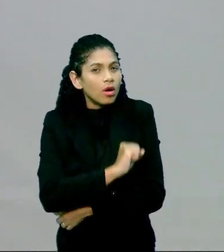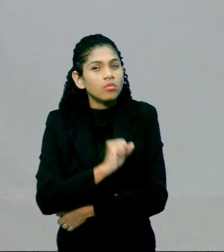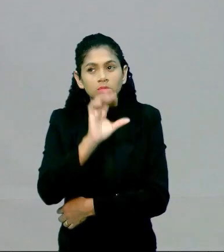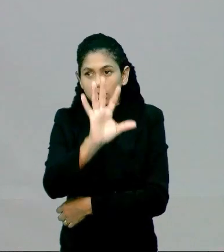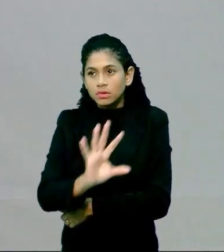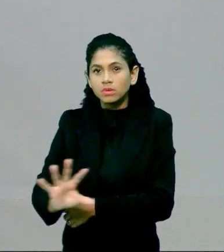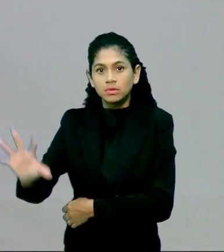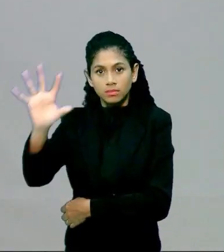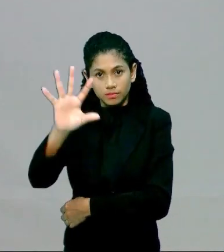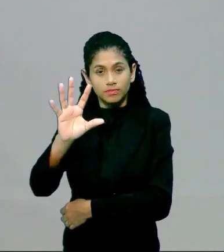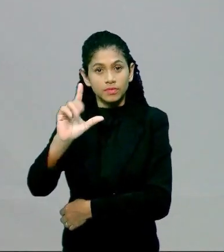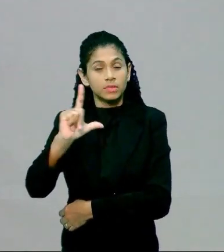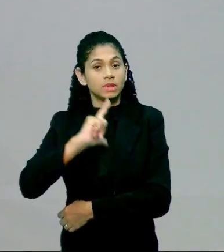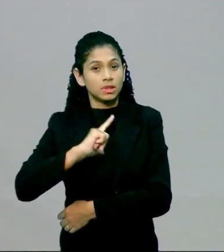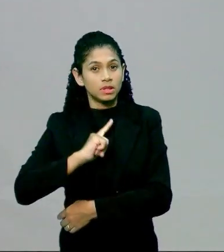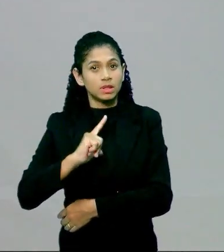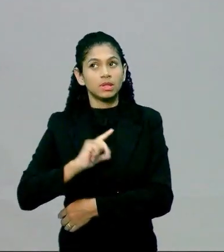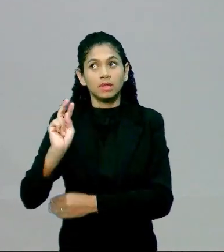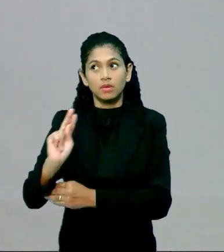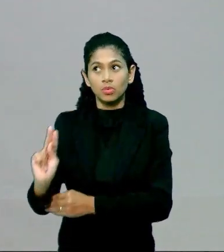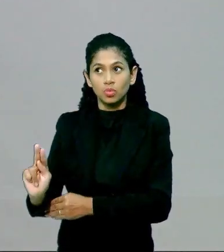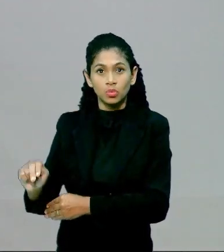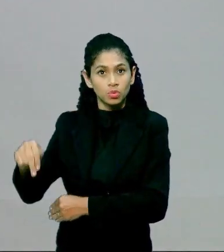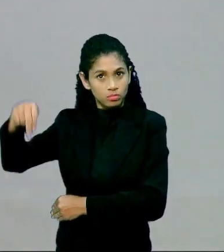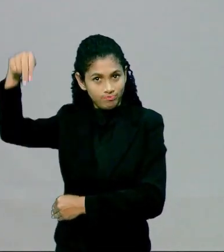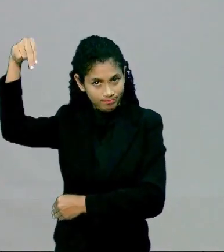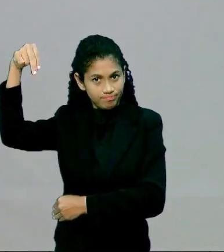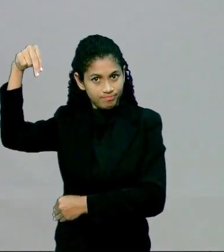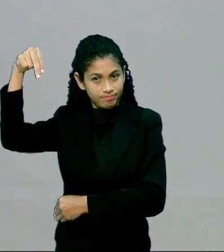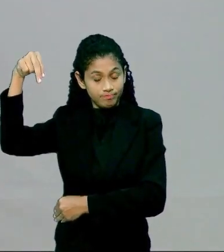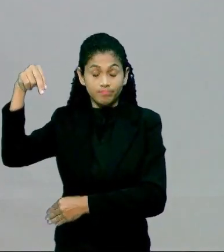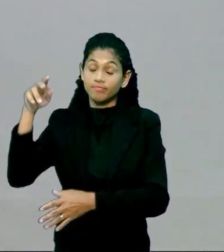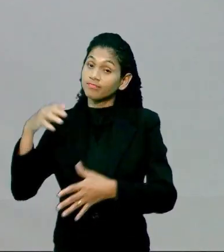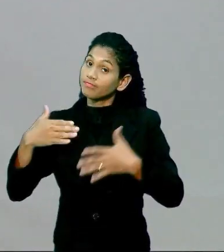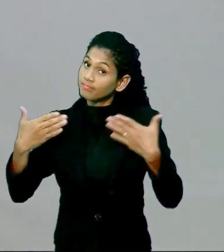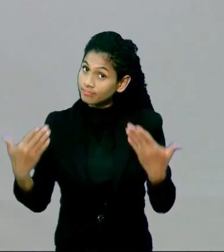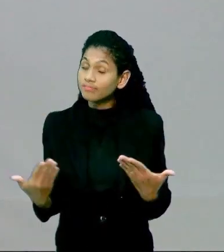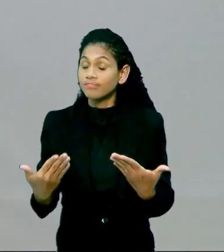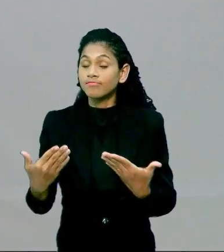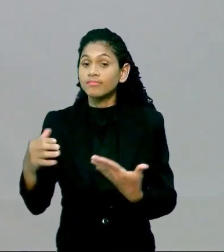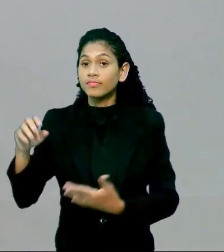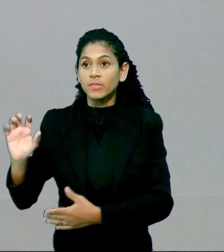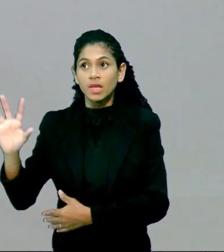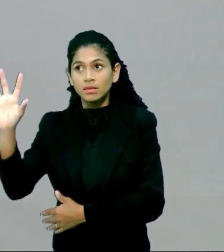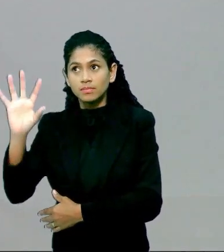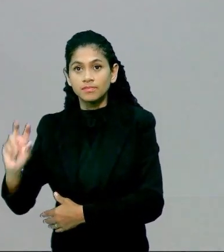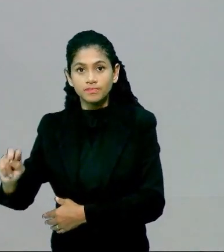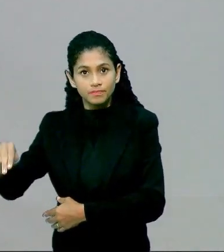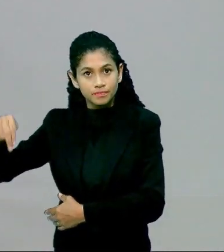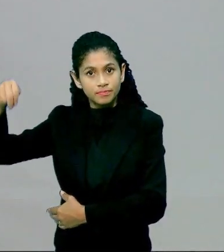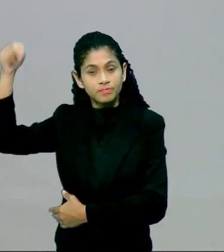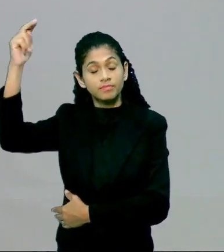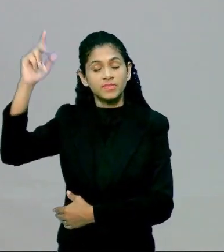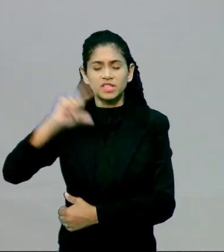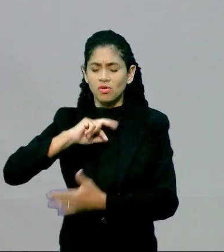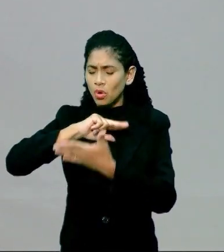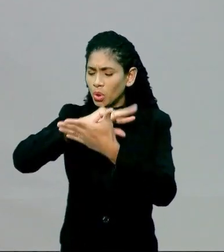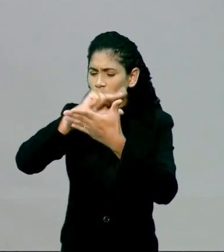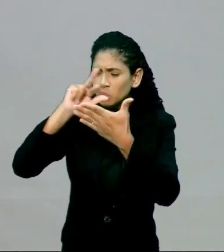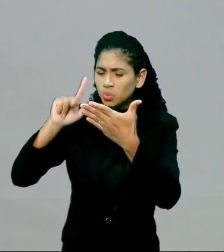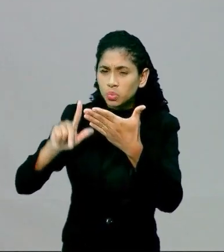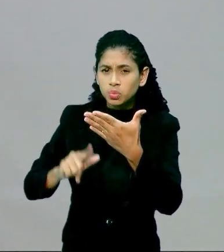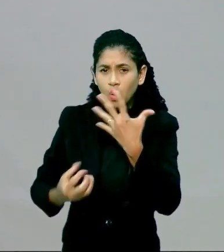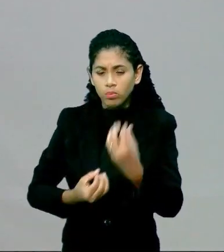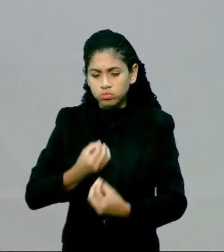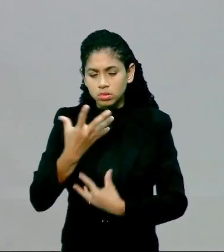conhecidos, a gente tem ali a região do Nordeste? Pois é, essa região tem uma vasta produção literária que